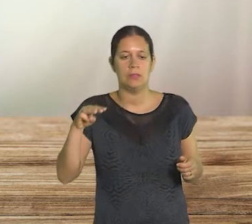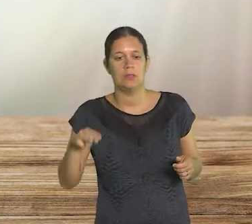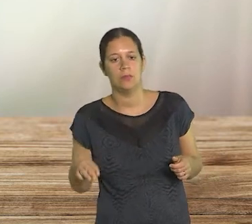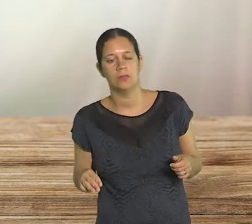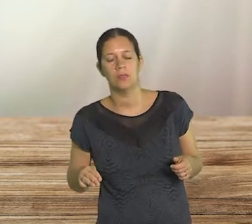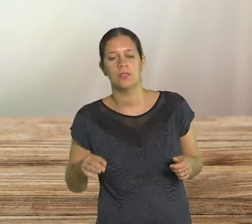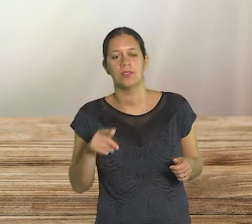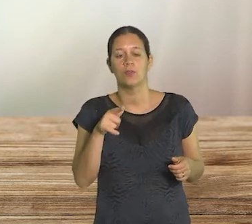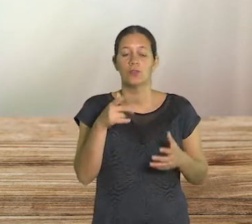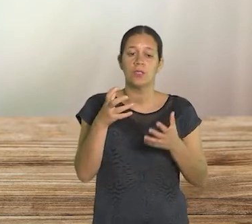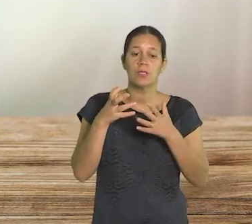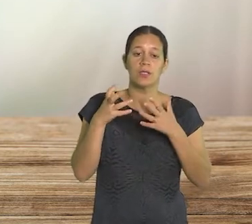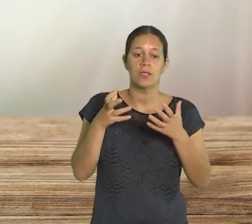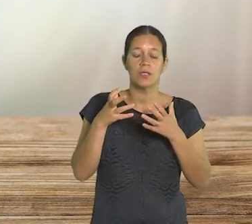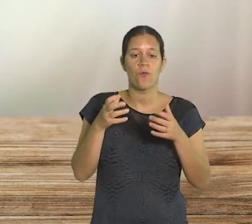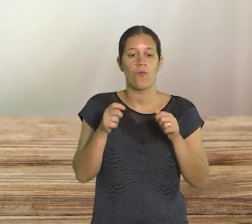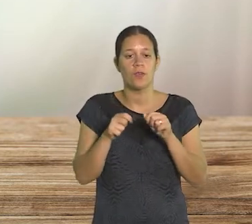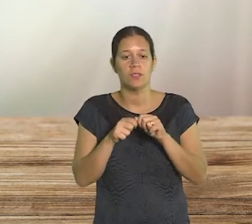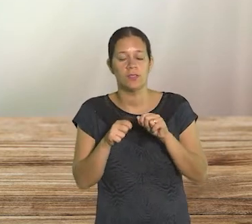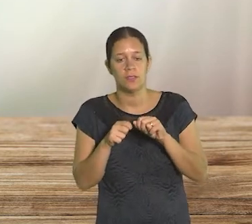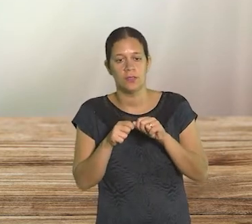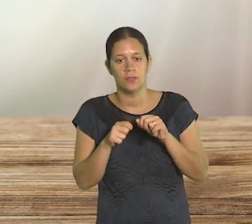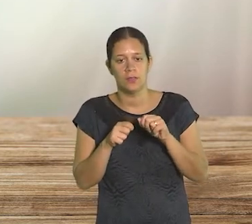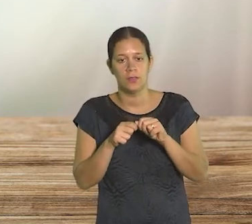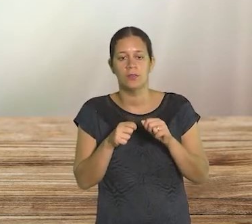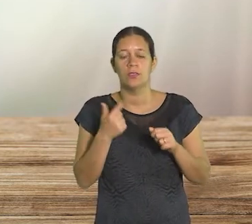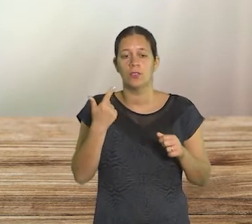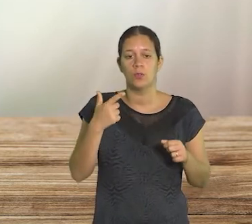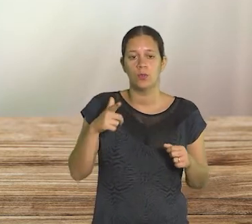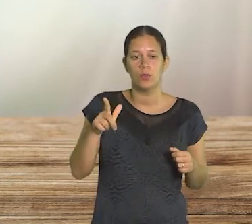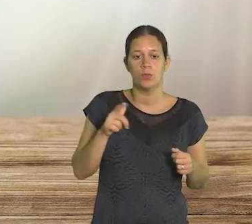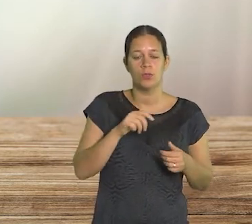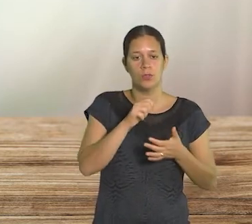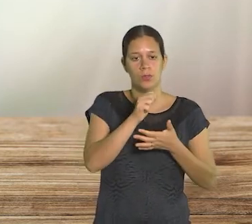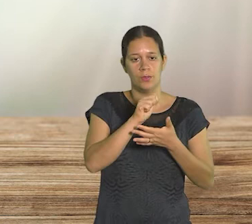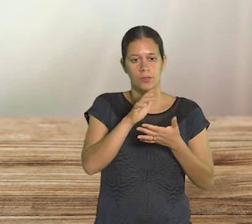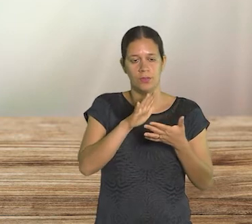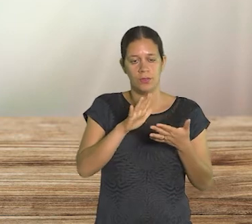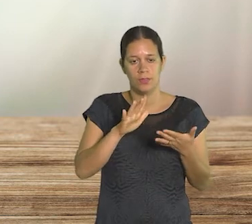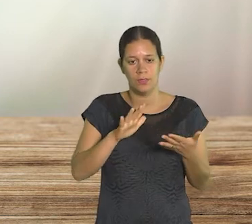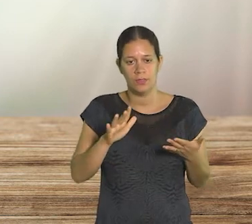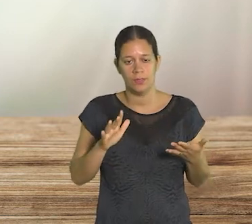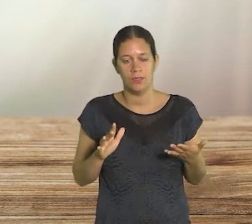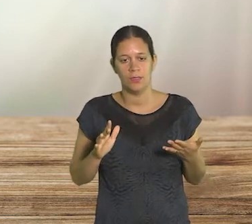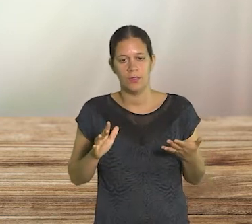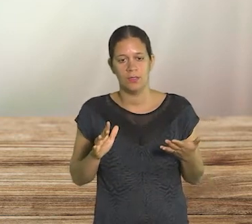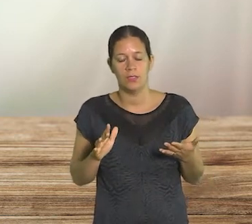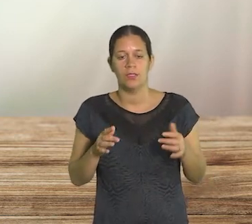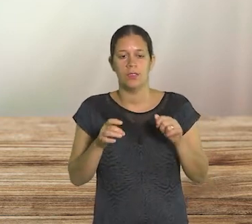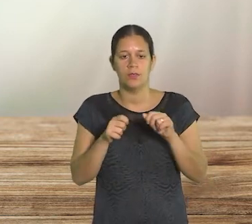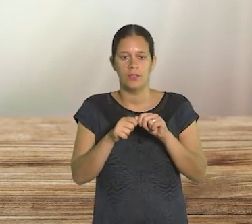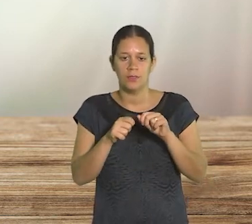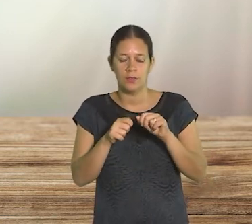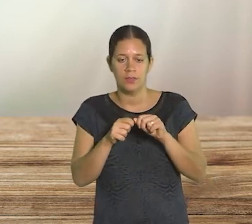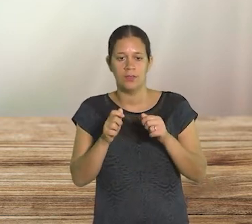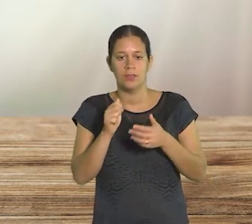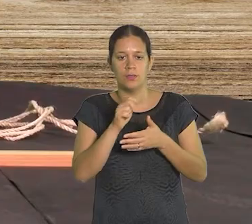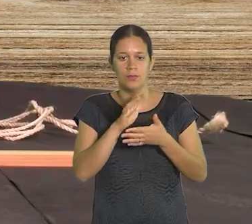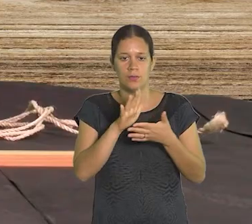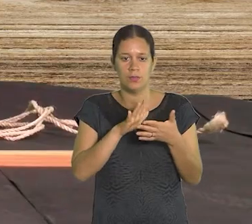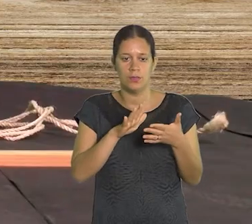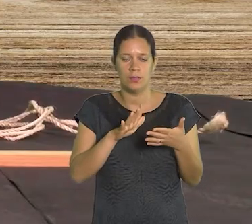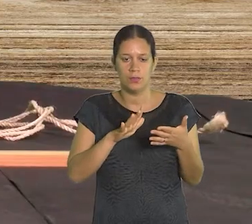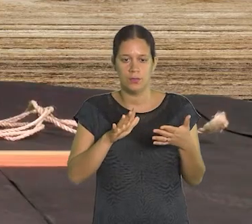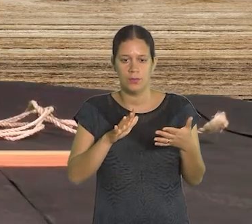6, dependendo da modalidade, da categoria que você querer fazer. Mas aí, ó, outra atividade que você vai fazer. Além de fazer